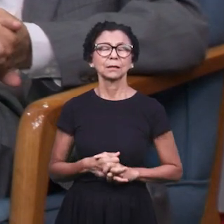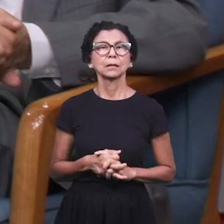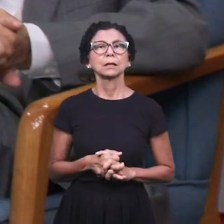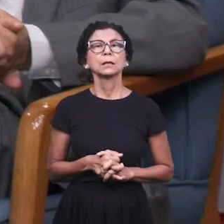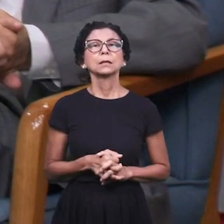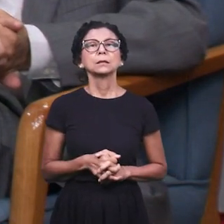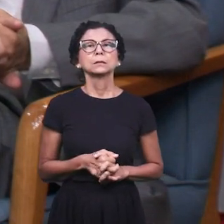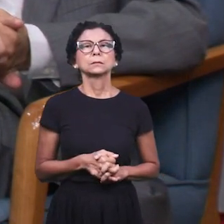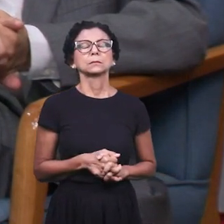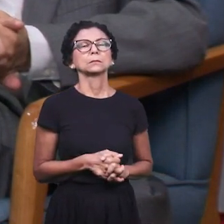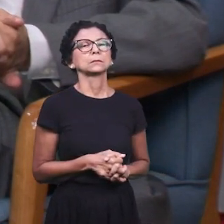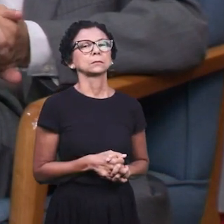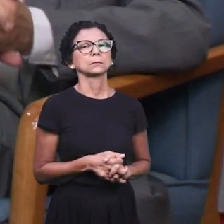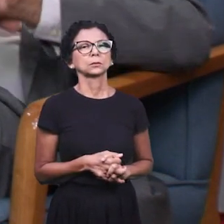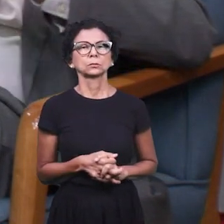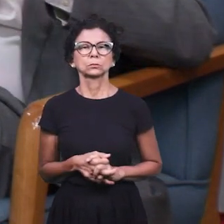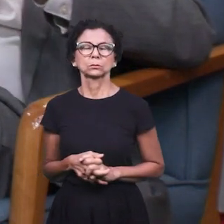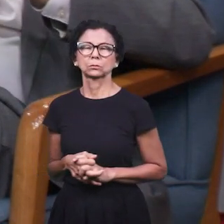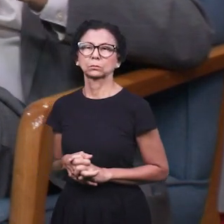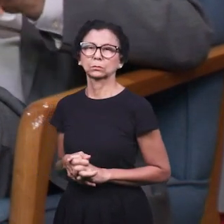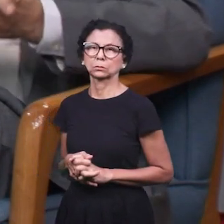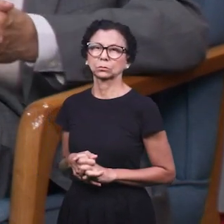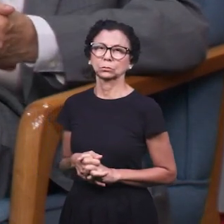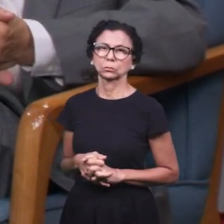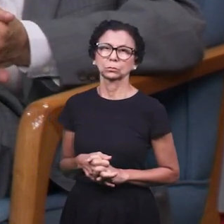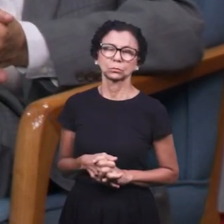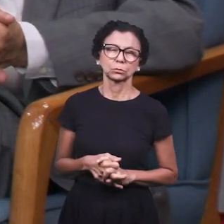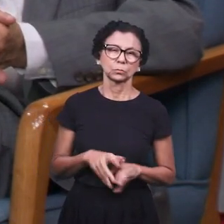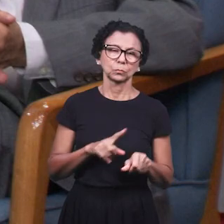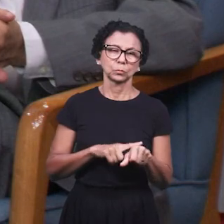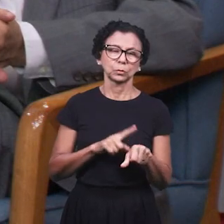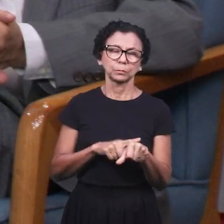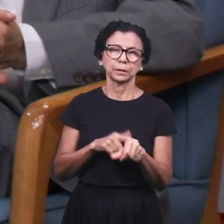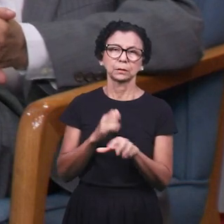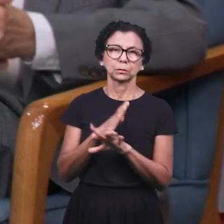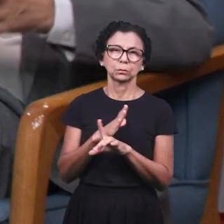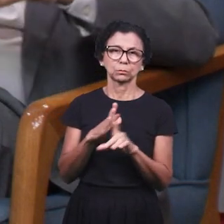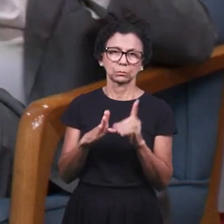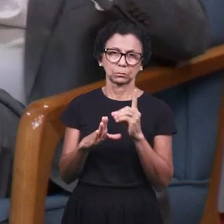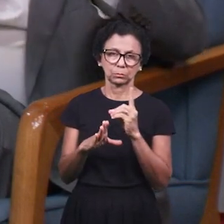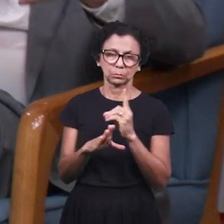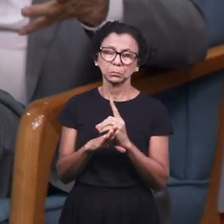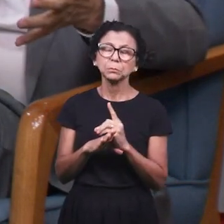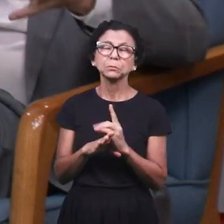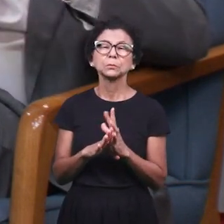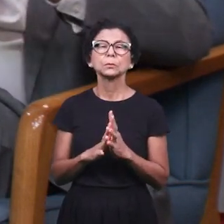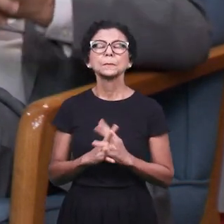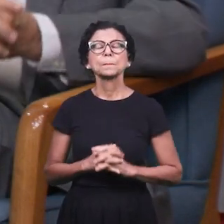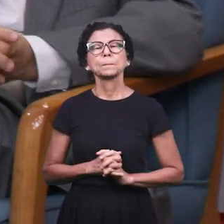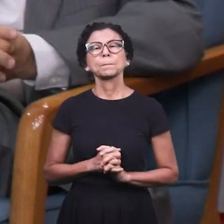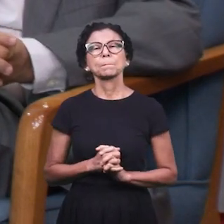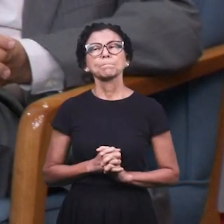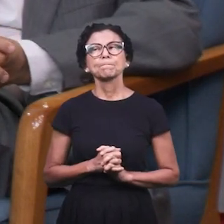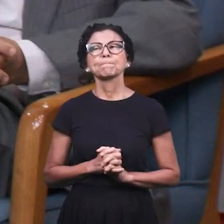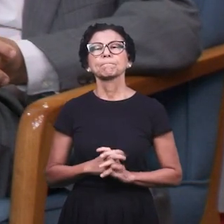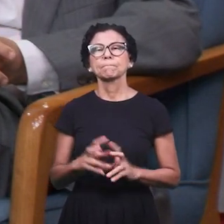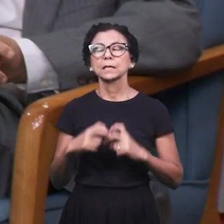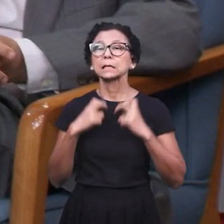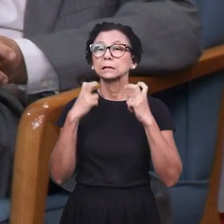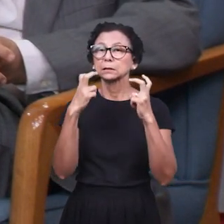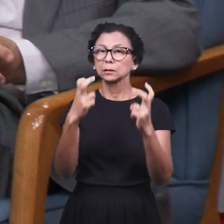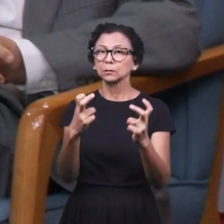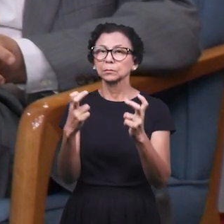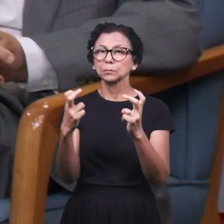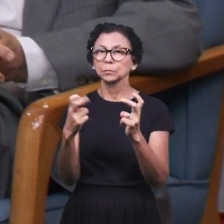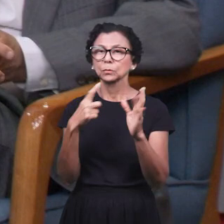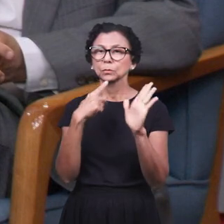observar nos nossos cultos a importância do